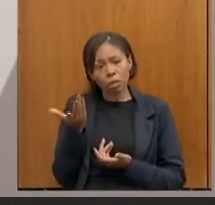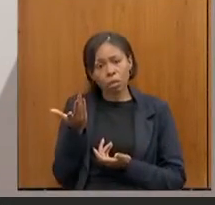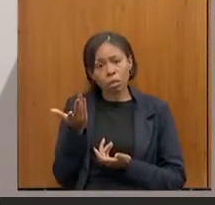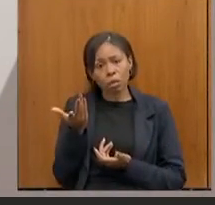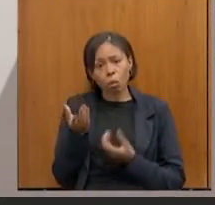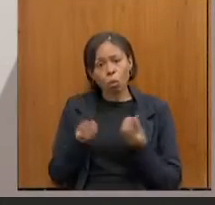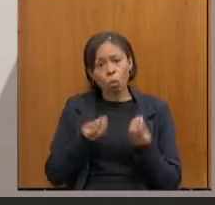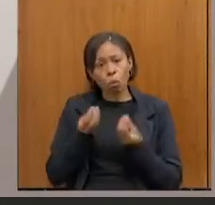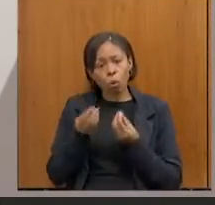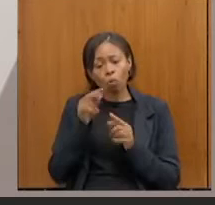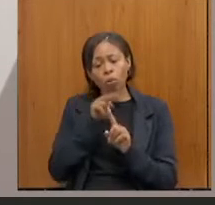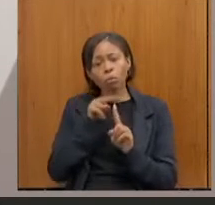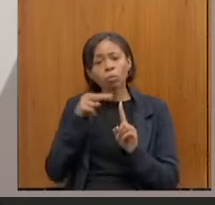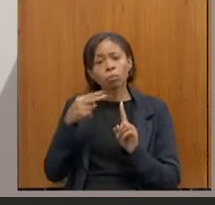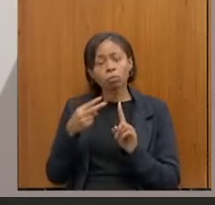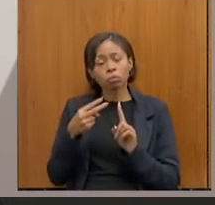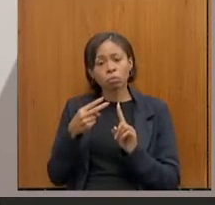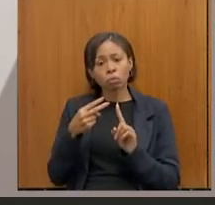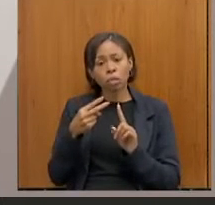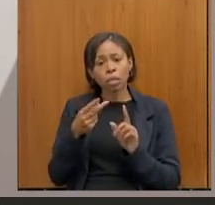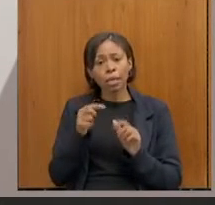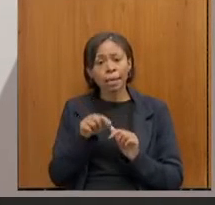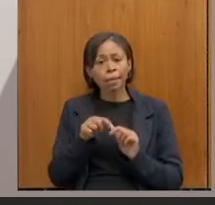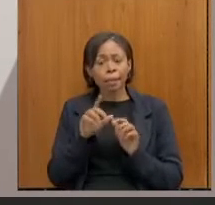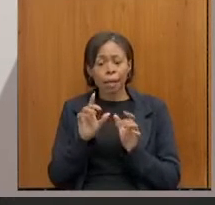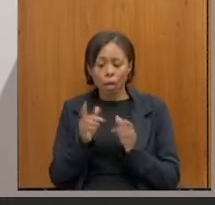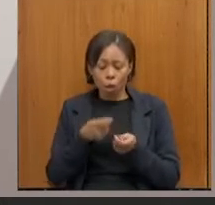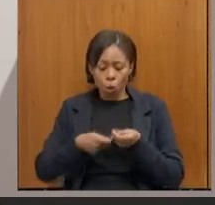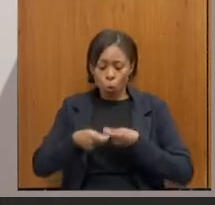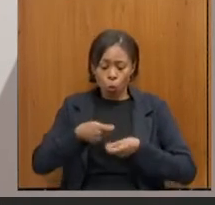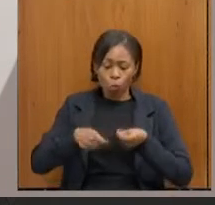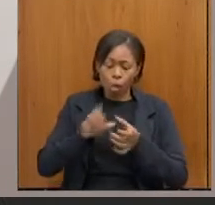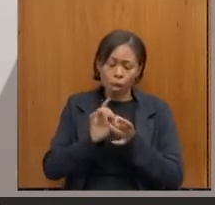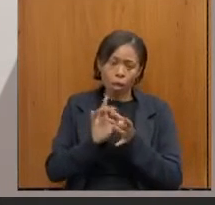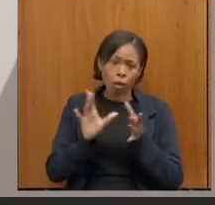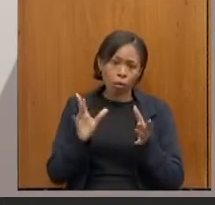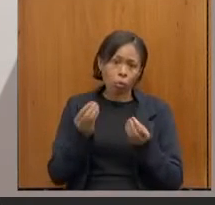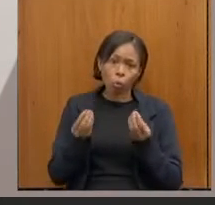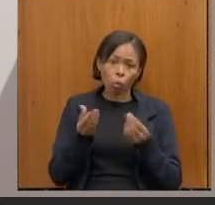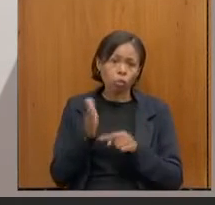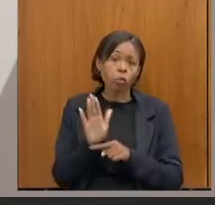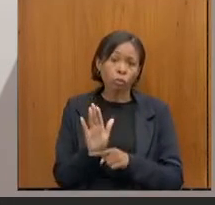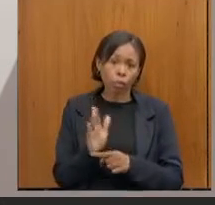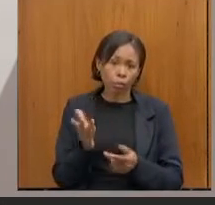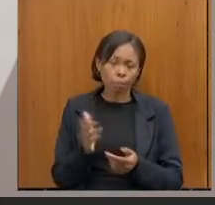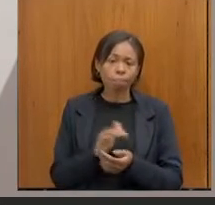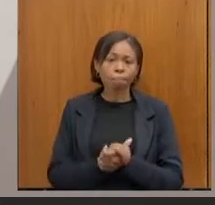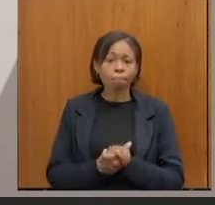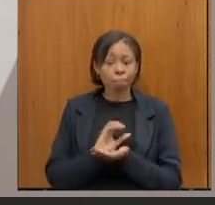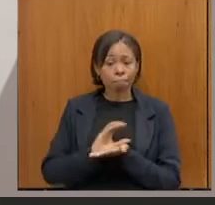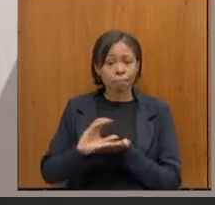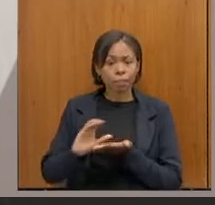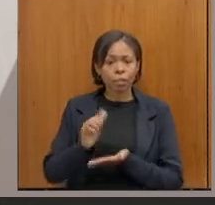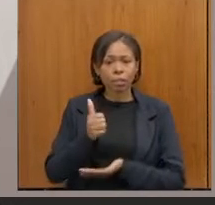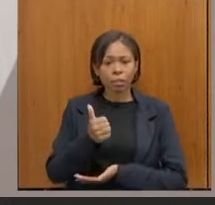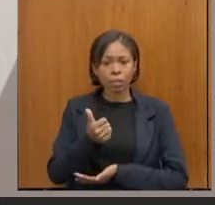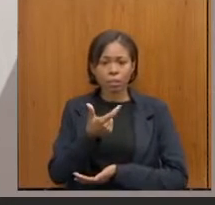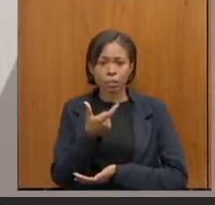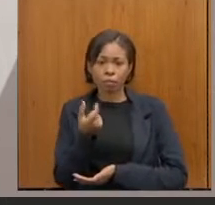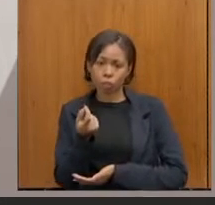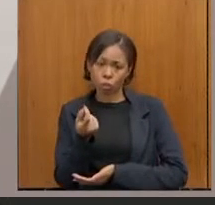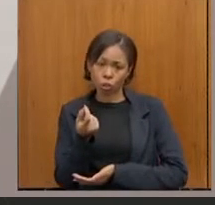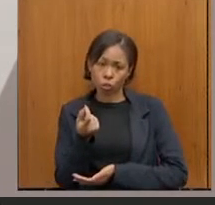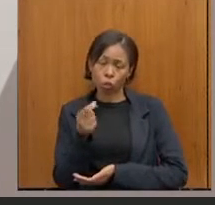visão de liberdade Econômica pode estar ajudando nesse sentido e sobre esses investimentos são 120 bilhões de intenções de